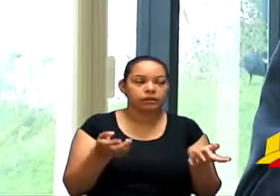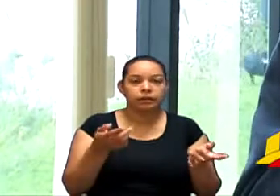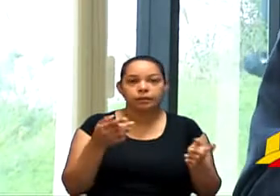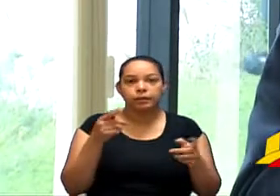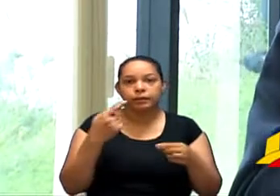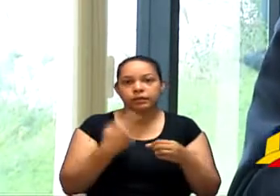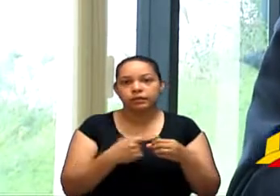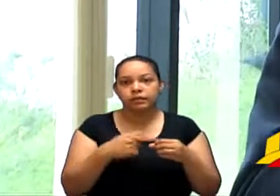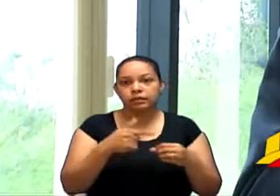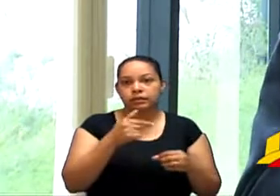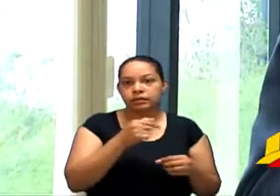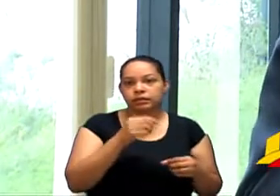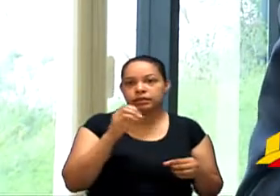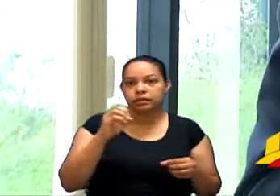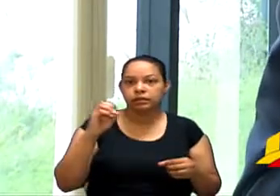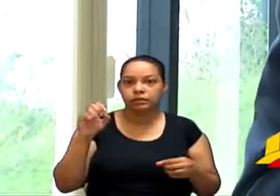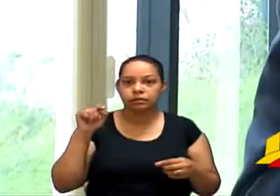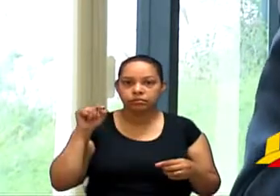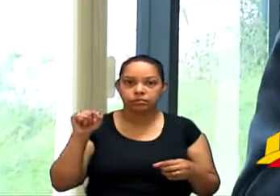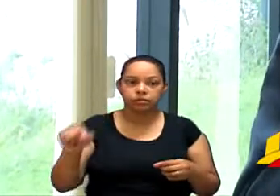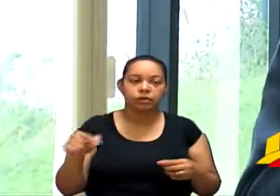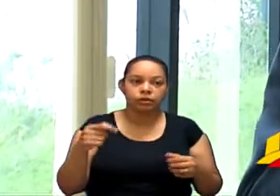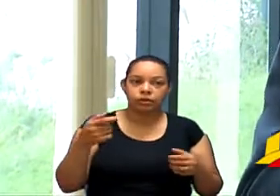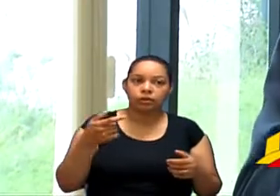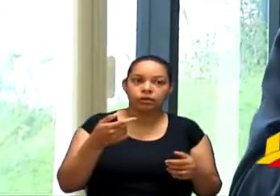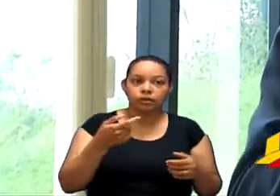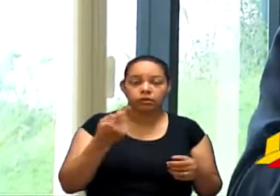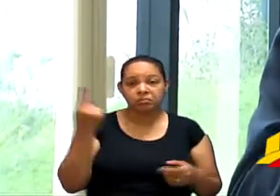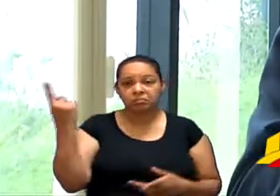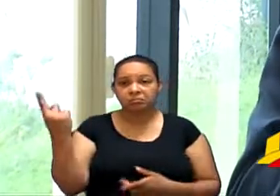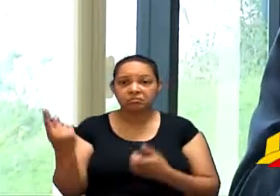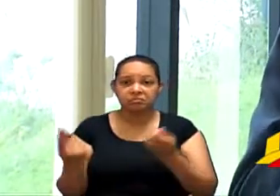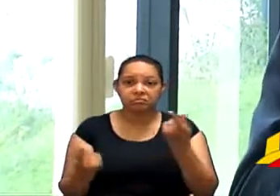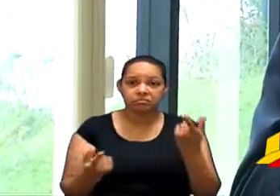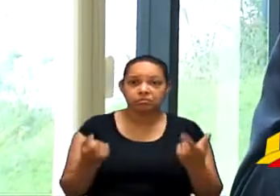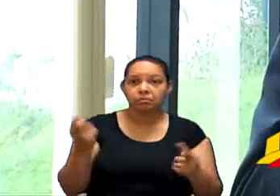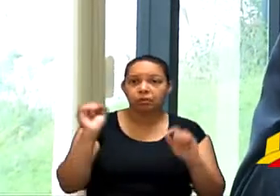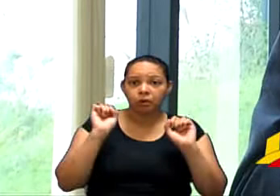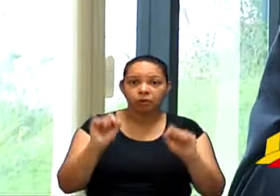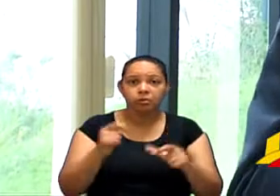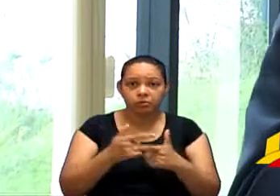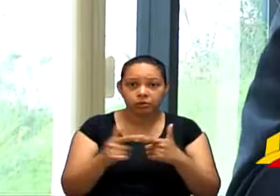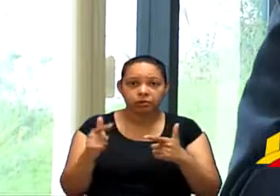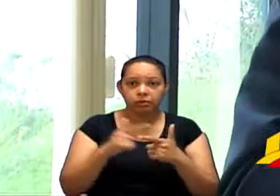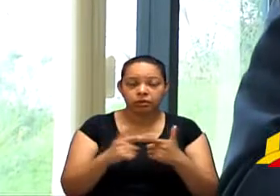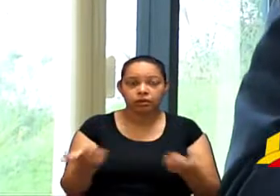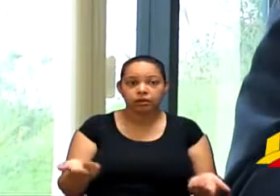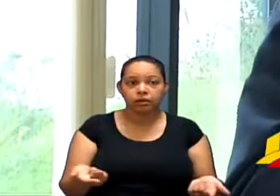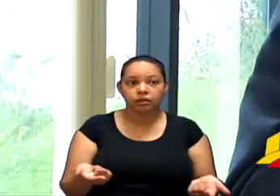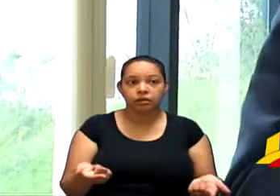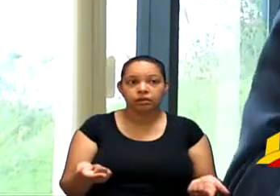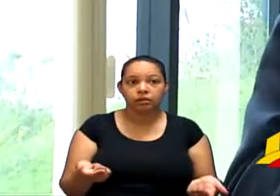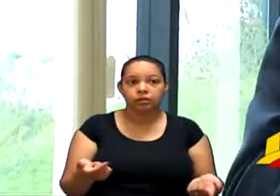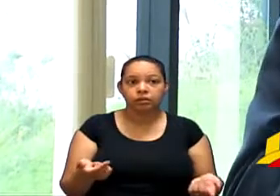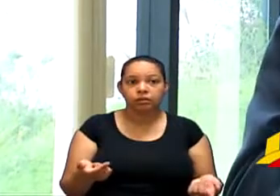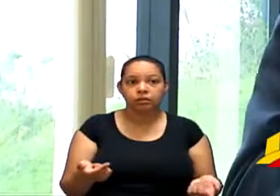700 mil habitantes uma hora o outro pode surgir um problema não diminui